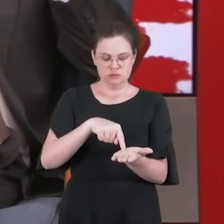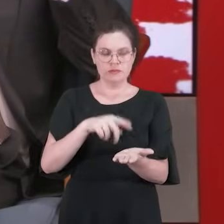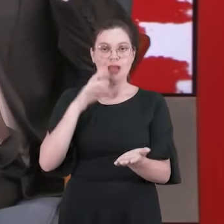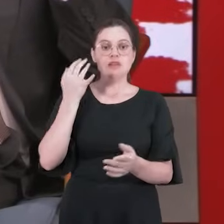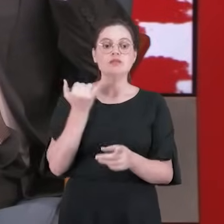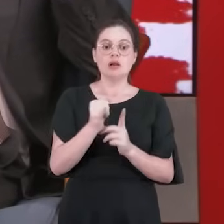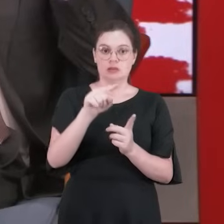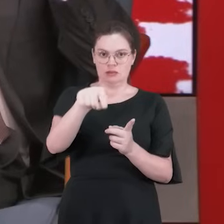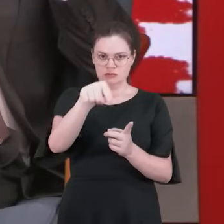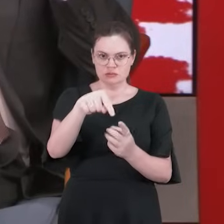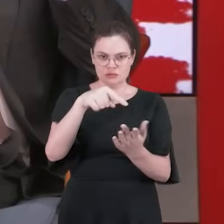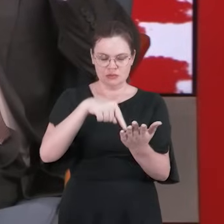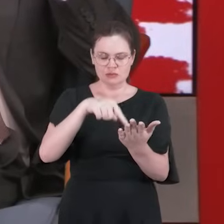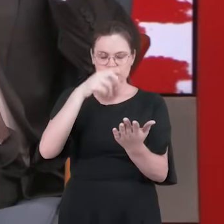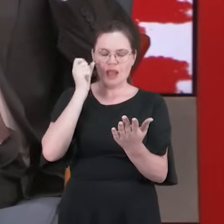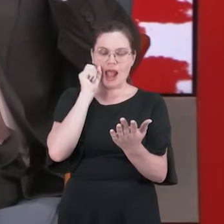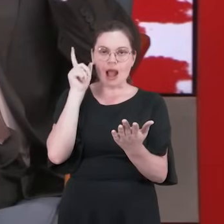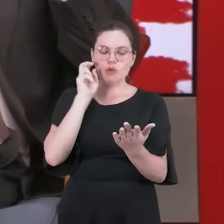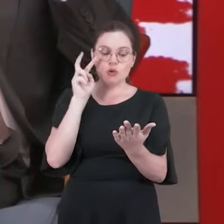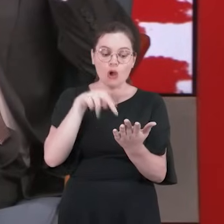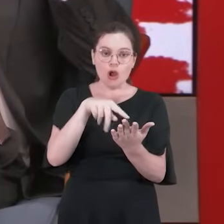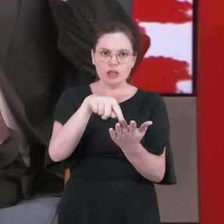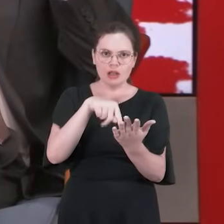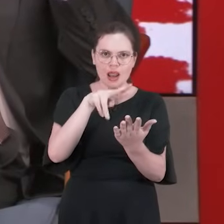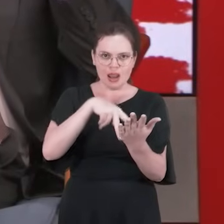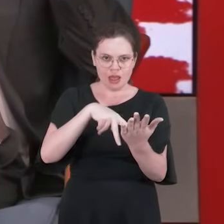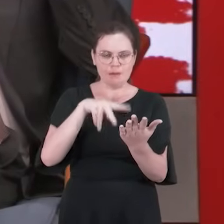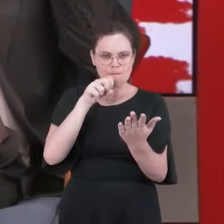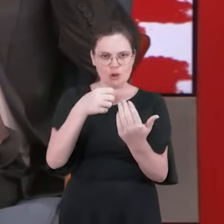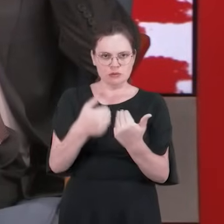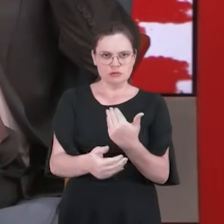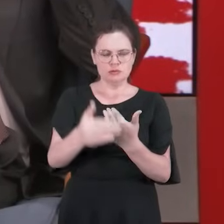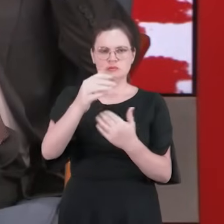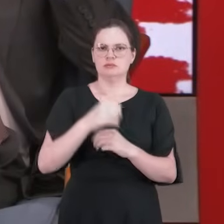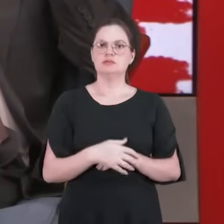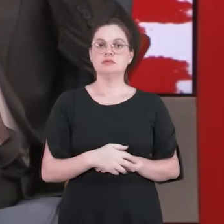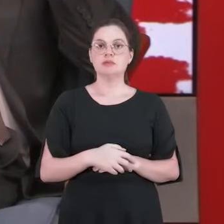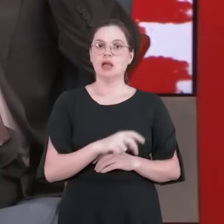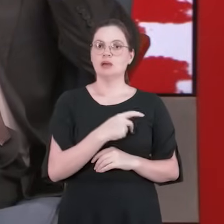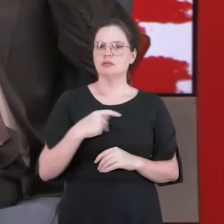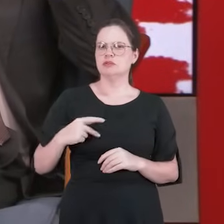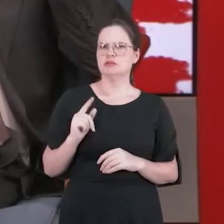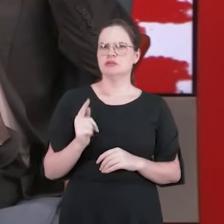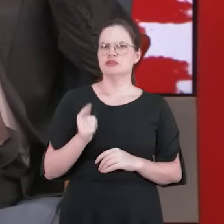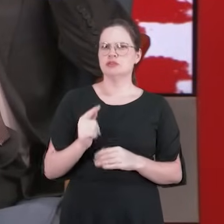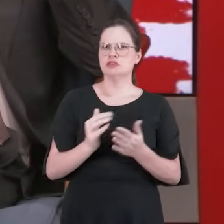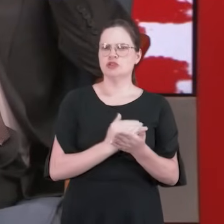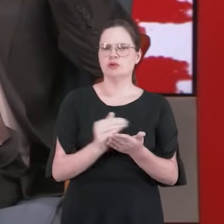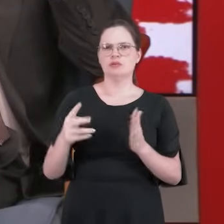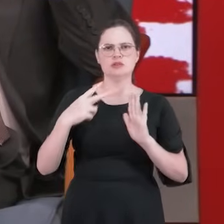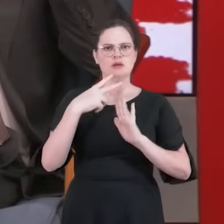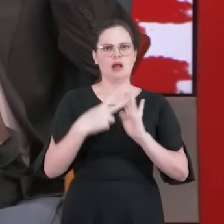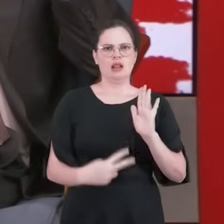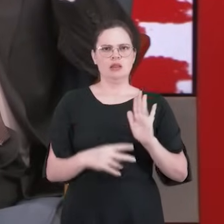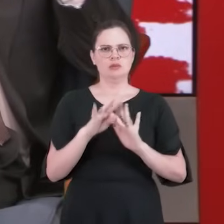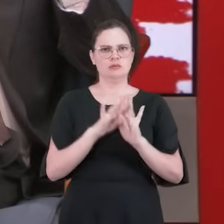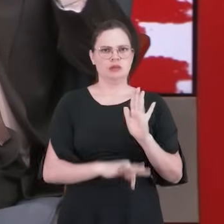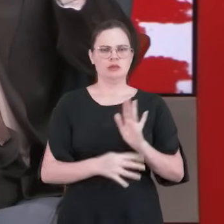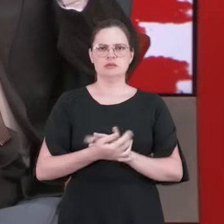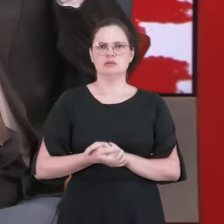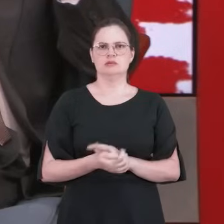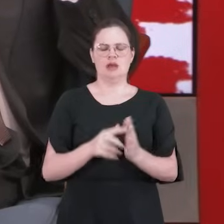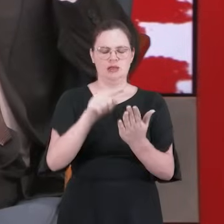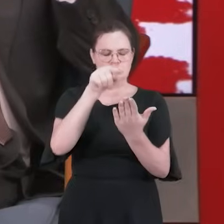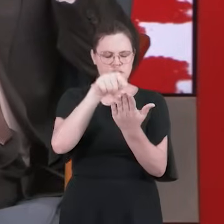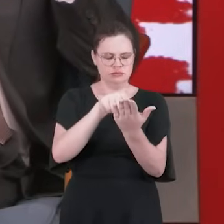daí, começa a ler a minha palavra. E o pastor Gedeuti começou a ler a partir